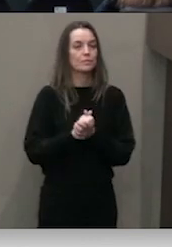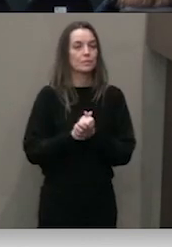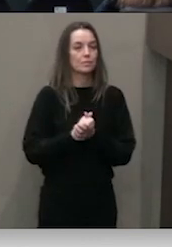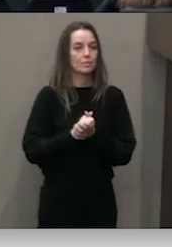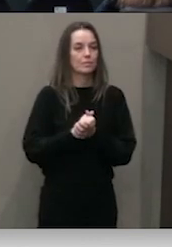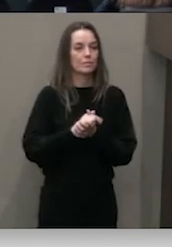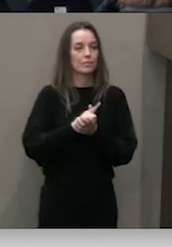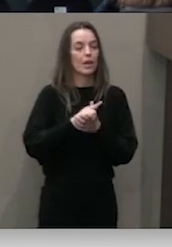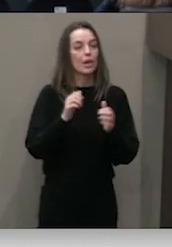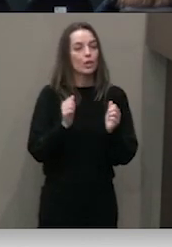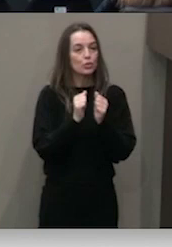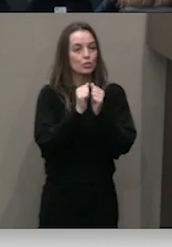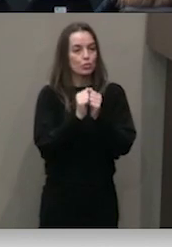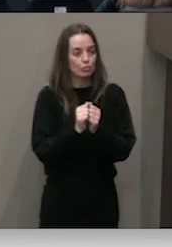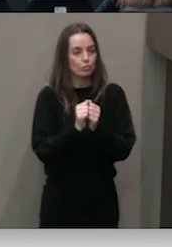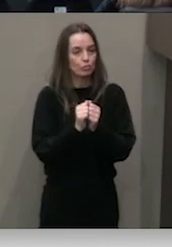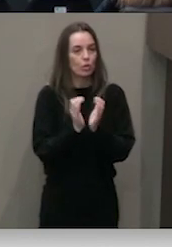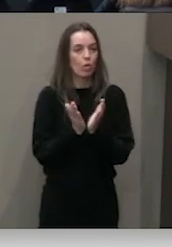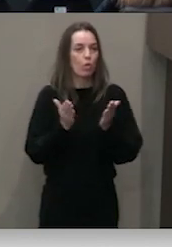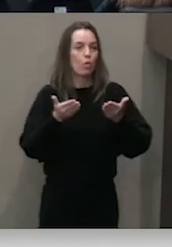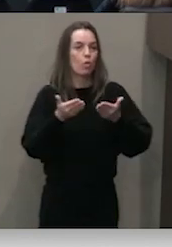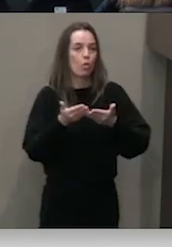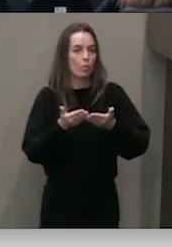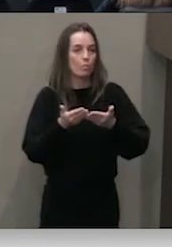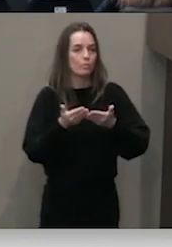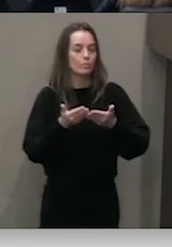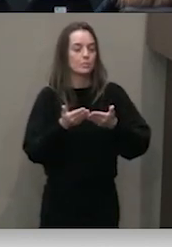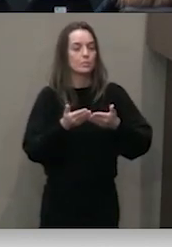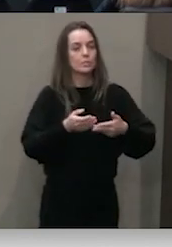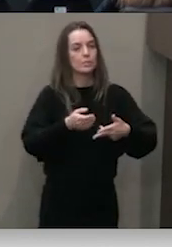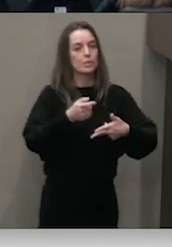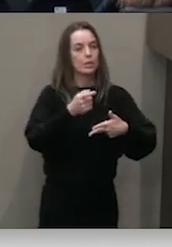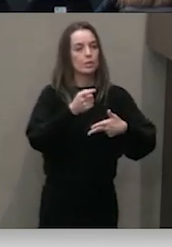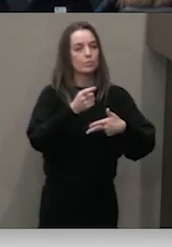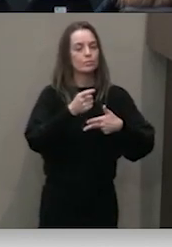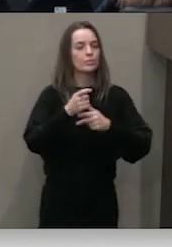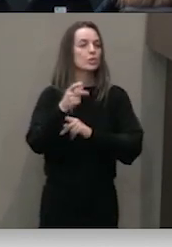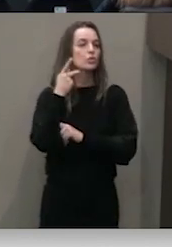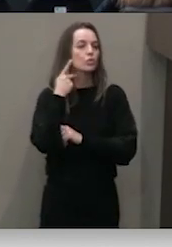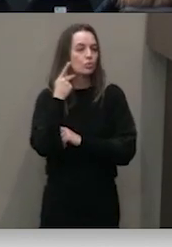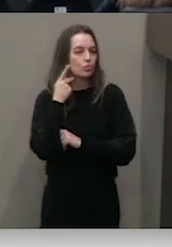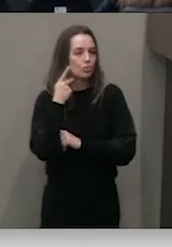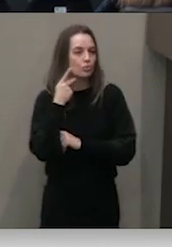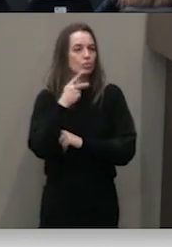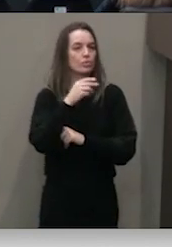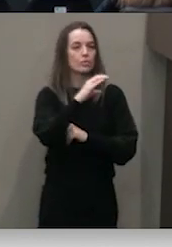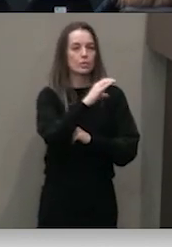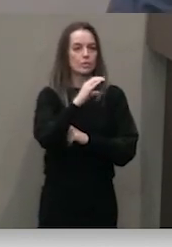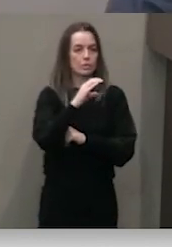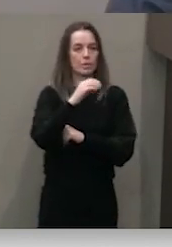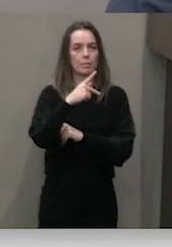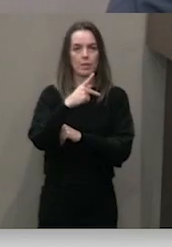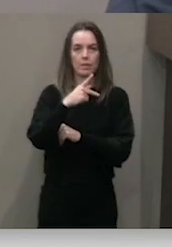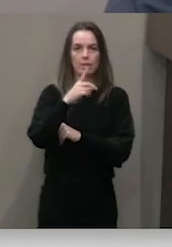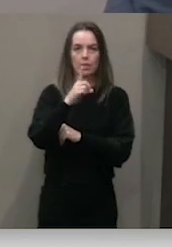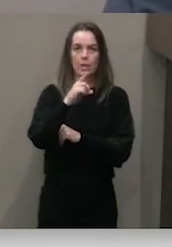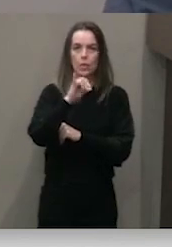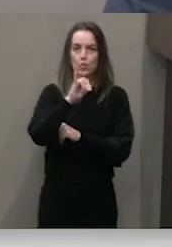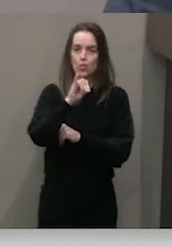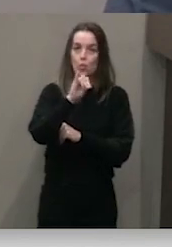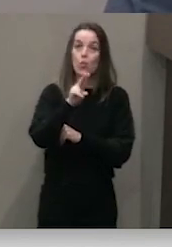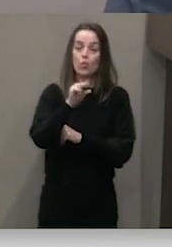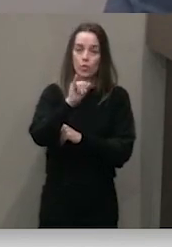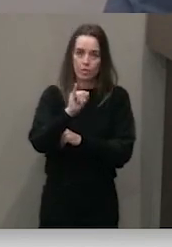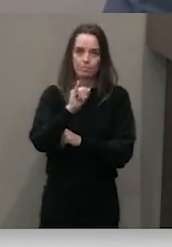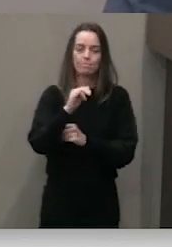de Constituição e Justiça e pela CPDUI, que nós temos aqui o nosso presidente, vereador